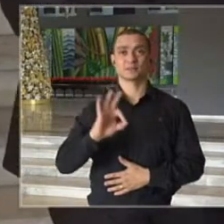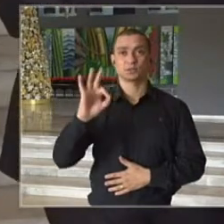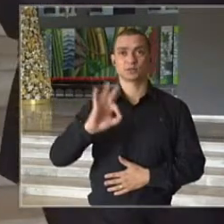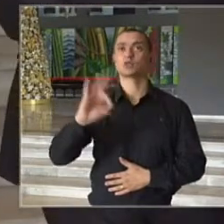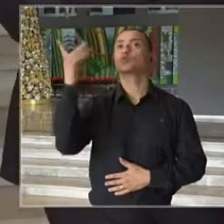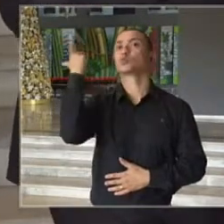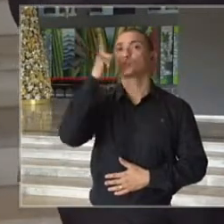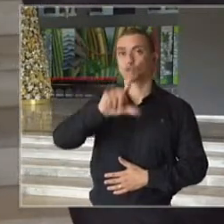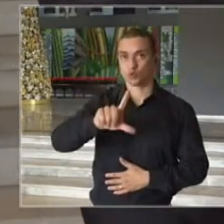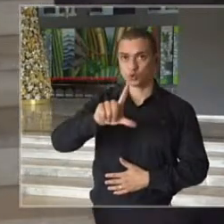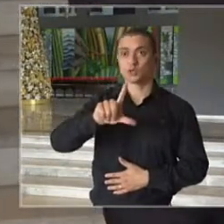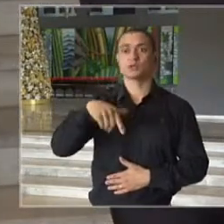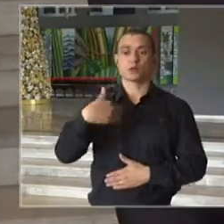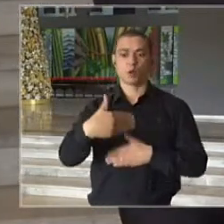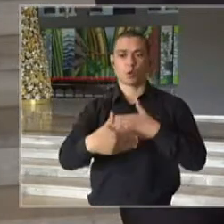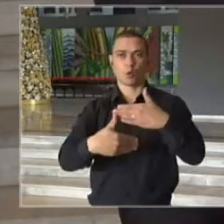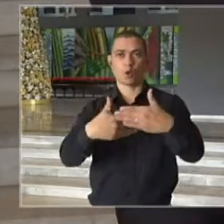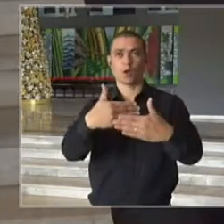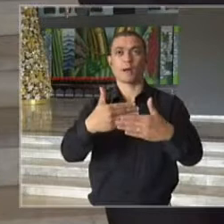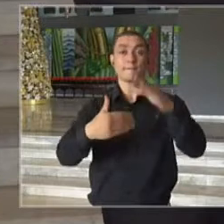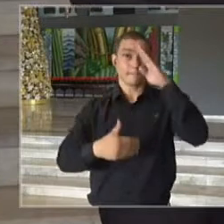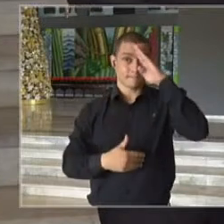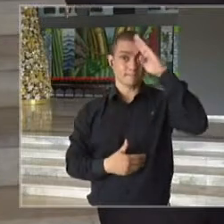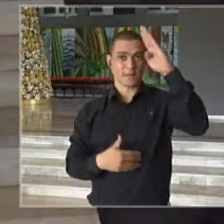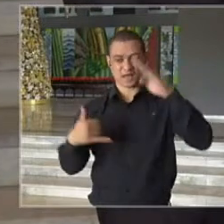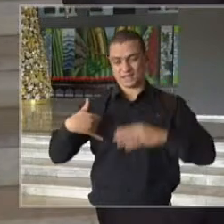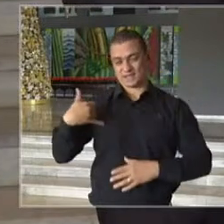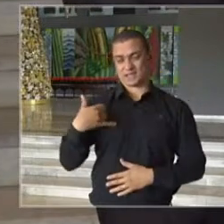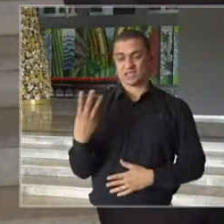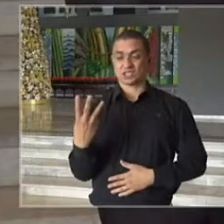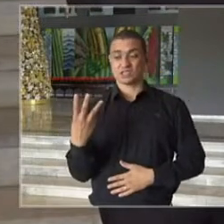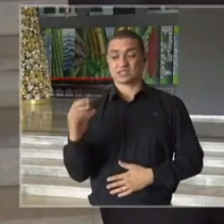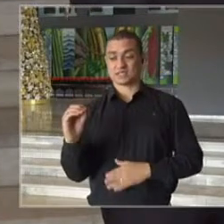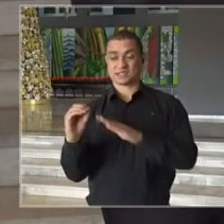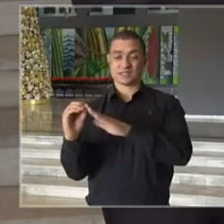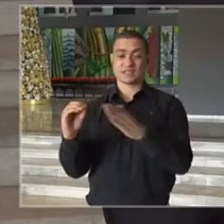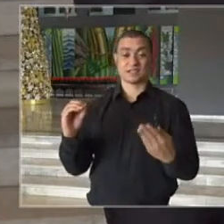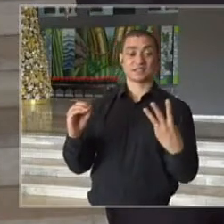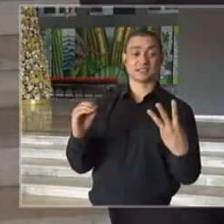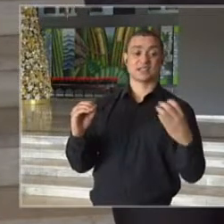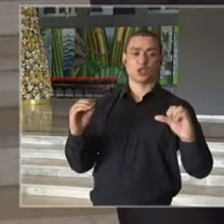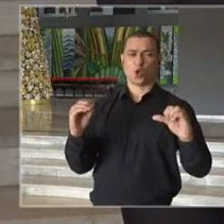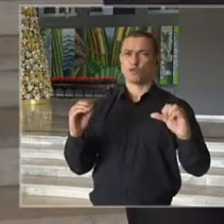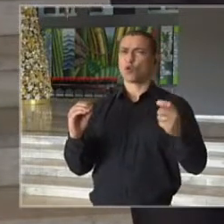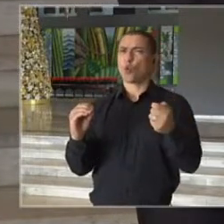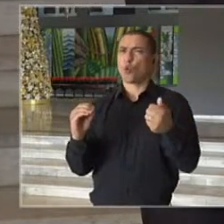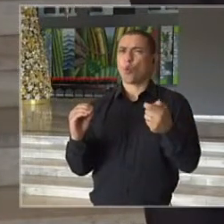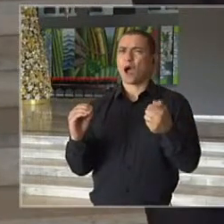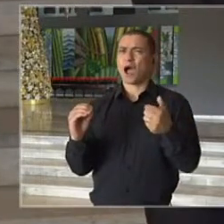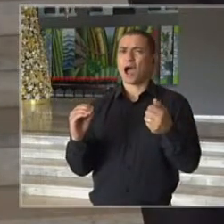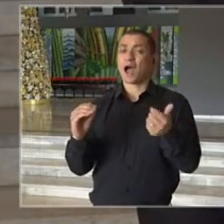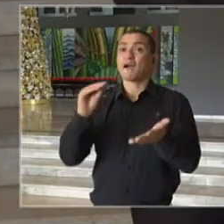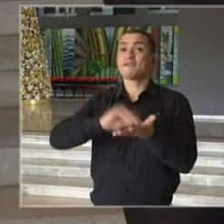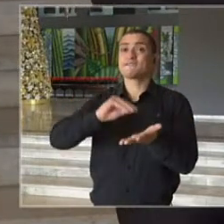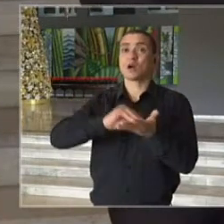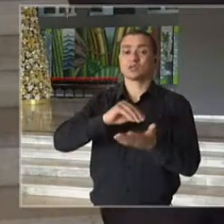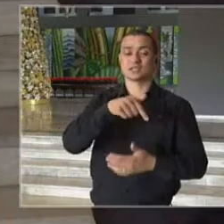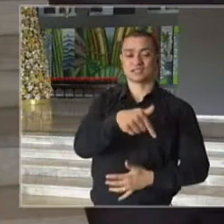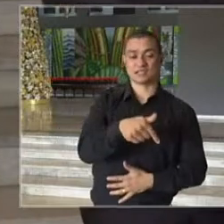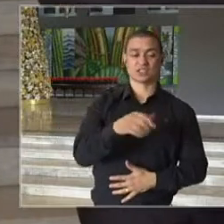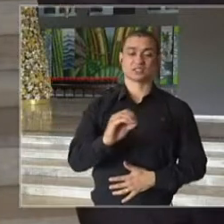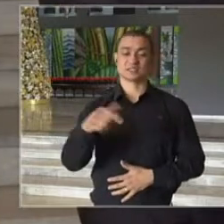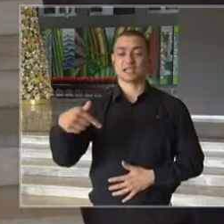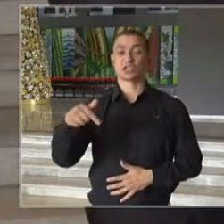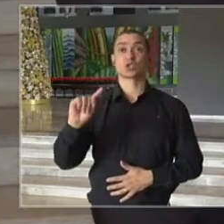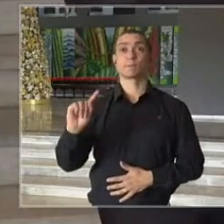população. E a gente está caminhando principalmente para a população de 30 a 39 anos, muito perto, faltam ainda 707